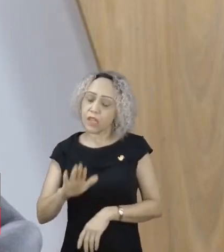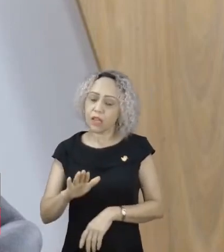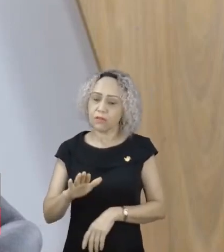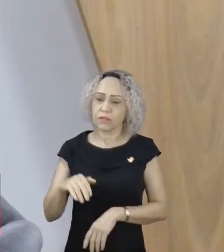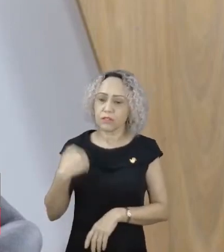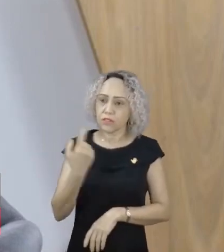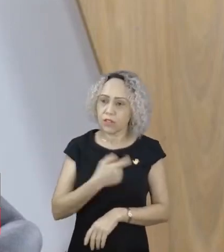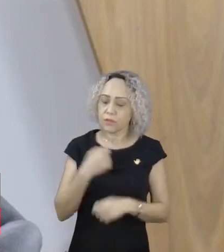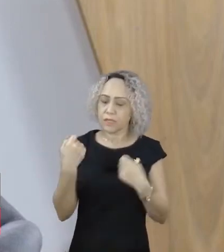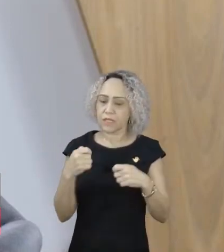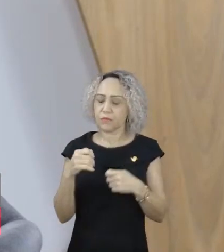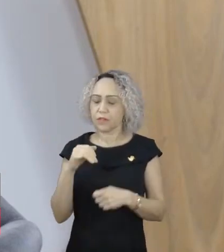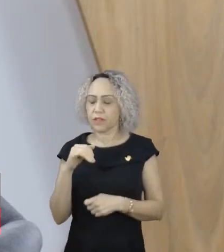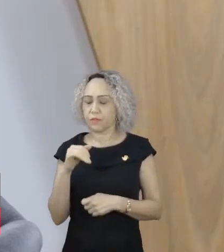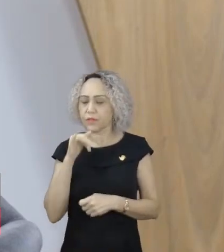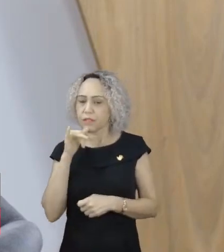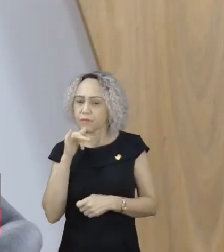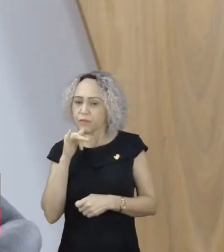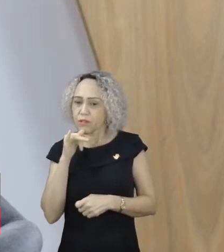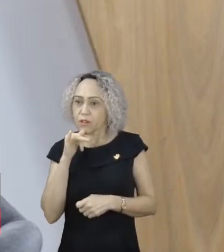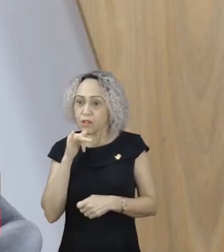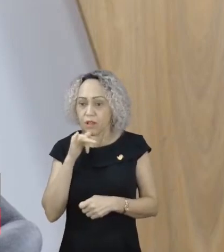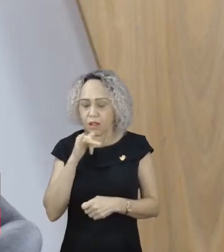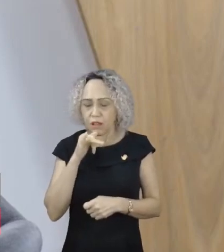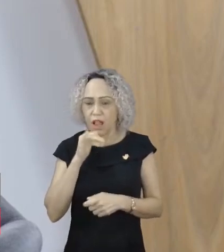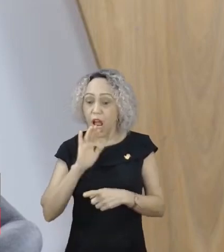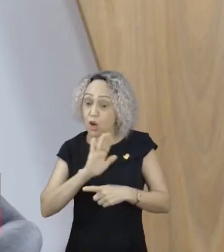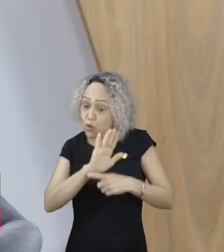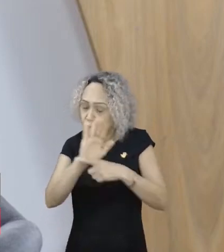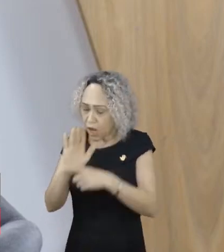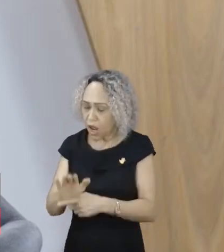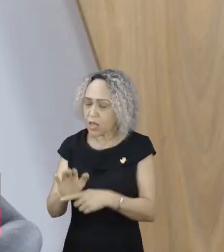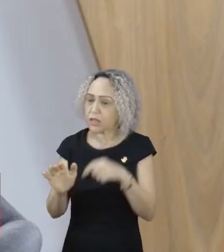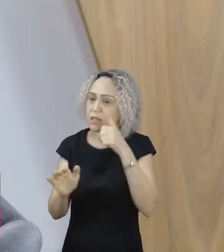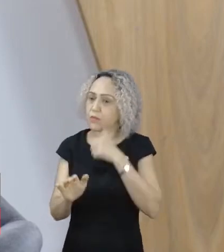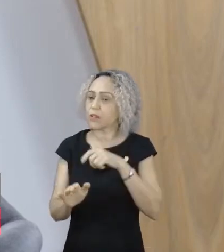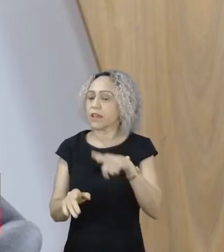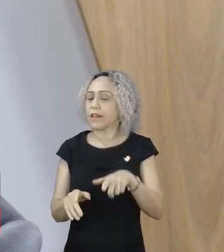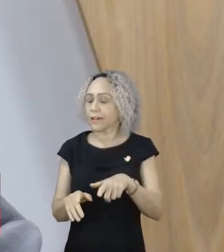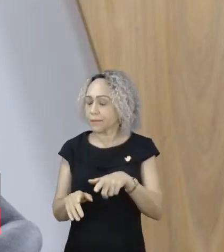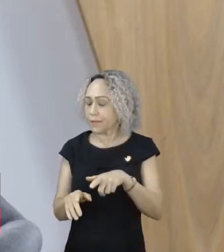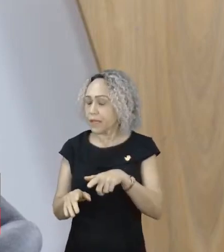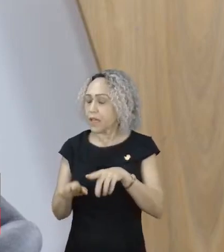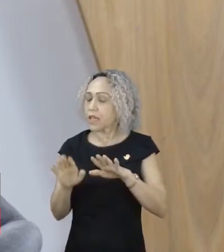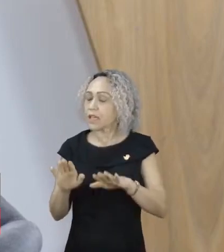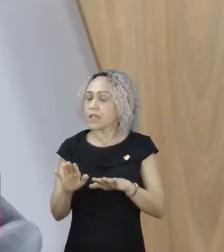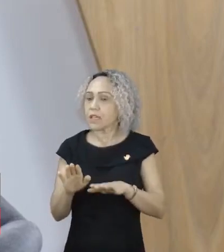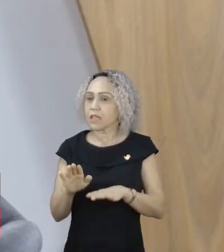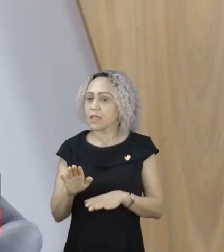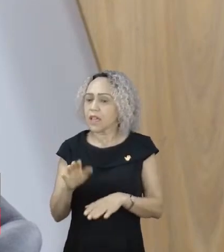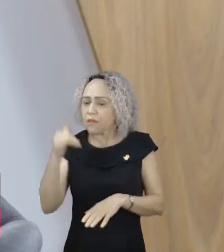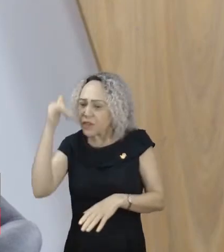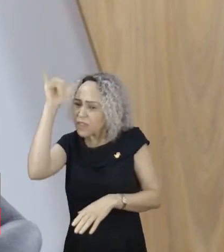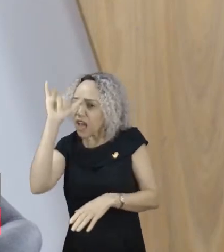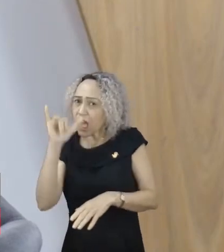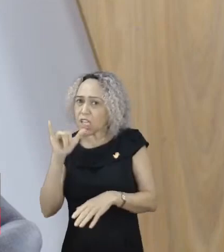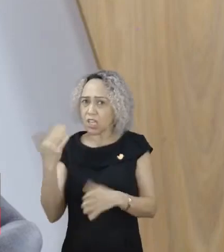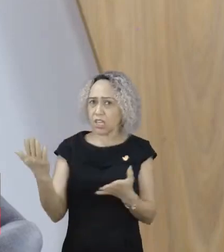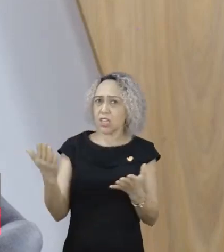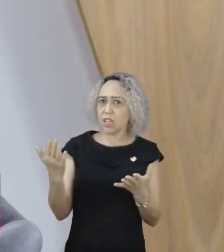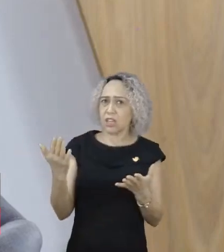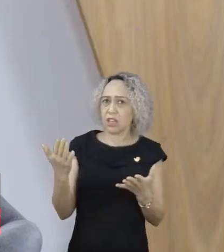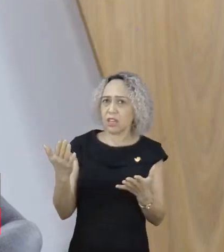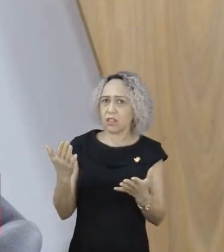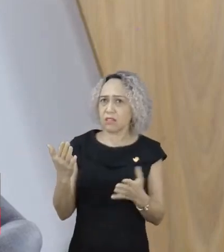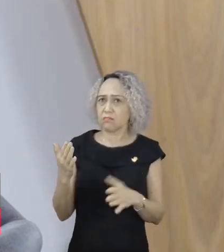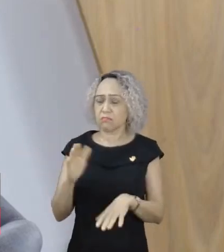gente tem assinado com os estados. Claro, primeiro foi o Distrito Federal, porque é onde está a maior parte das contratações do governo federal, mas o governo federal